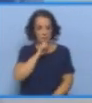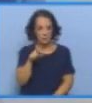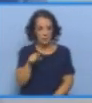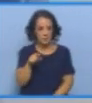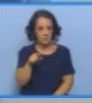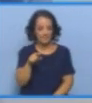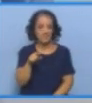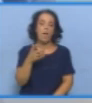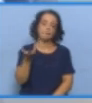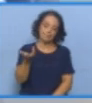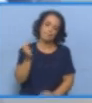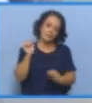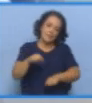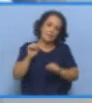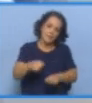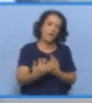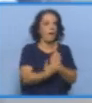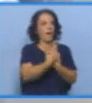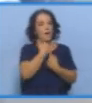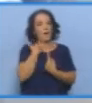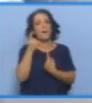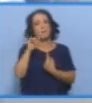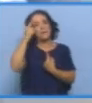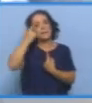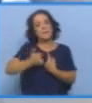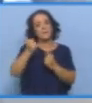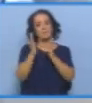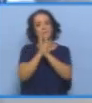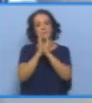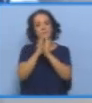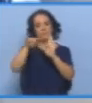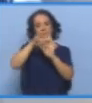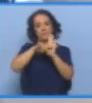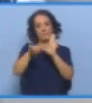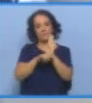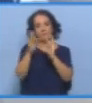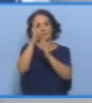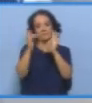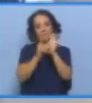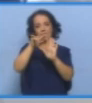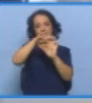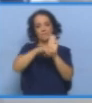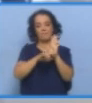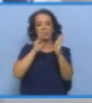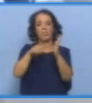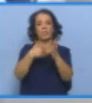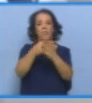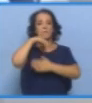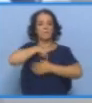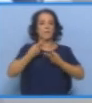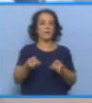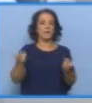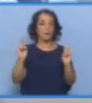Inspiram-se muito em Dom Manuel Martins, mas certamente que a base é o Evangelho. É o Evangelho, é Jesus Cristo, essa mensagem da libertação. Dom Manuel Martins